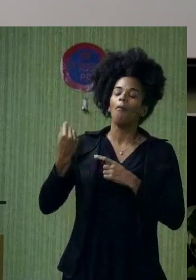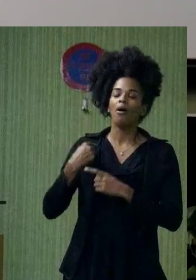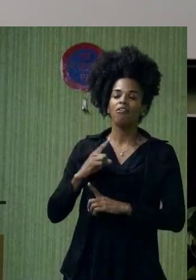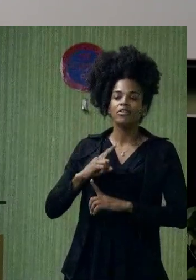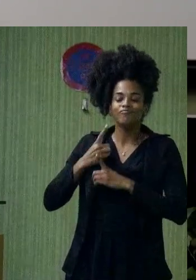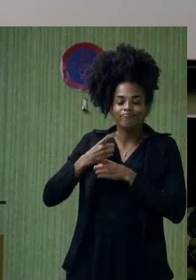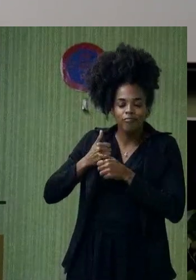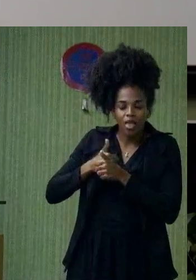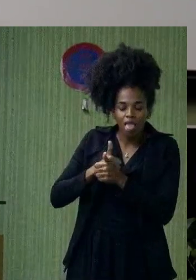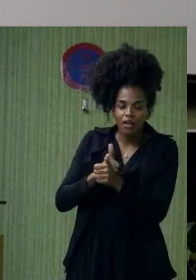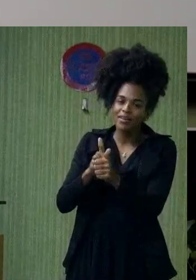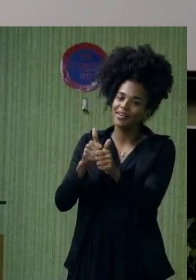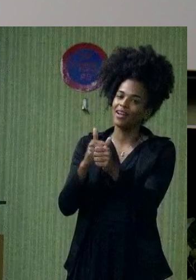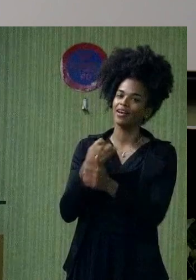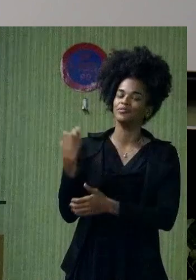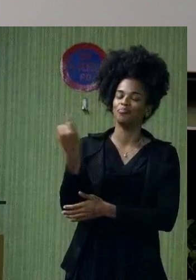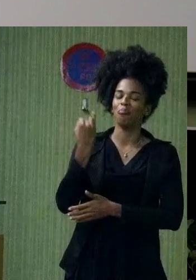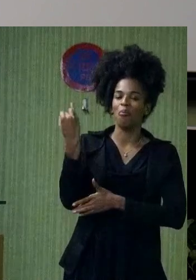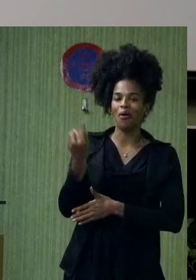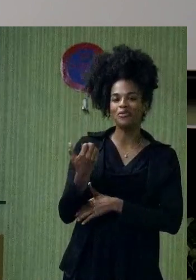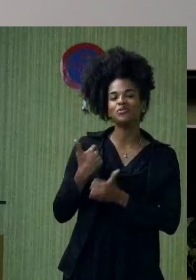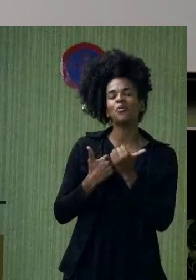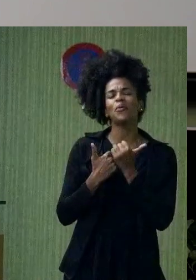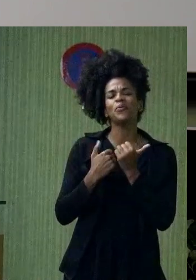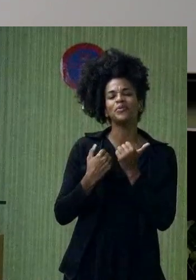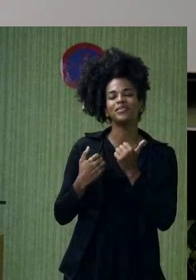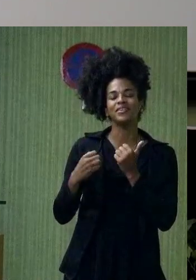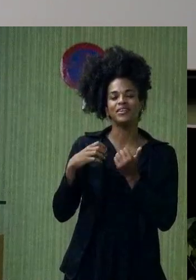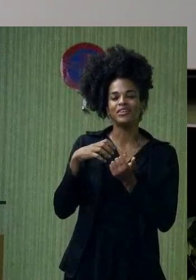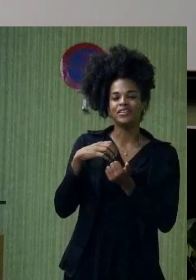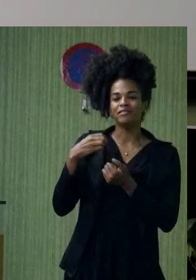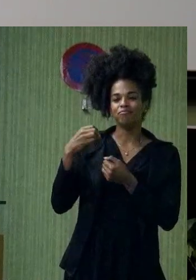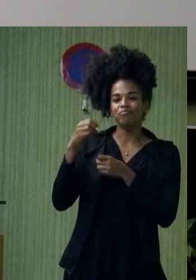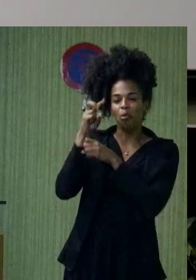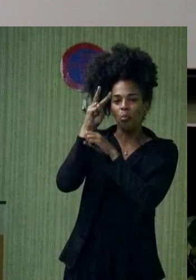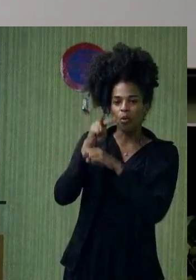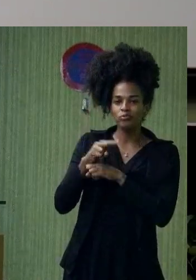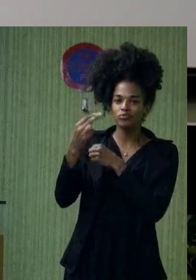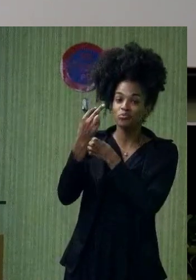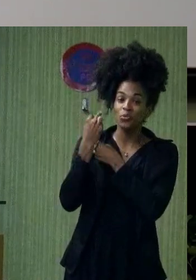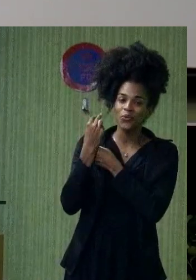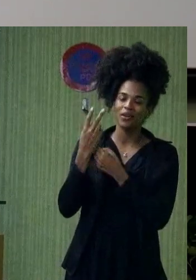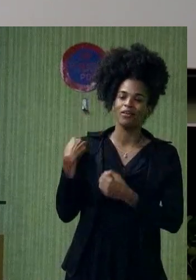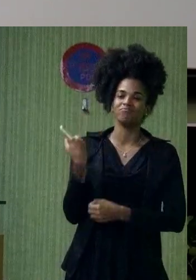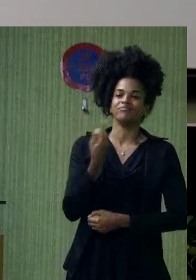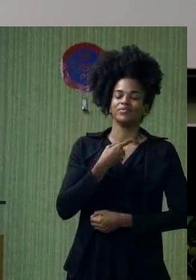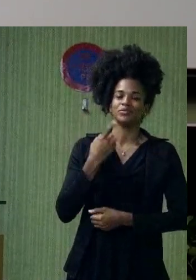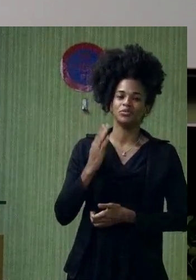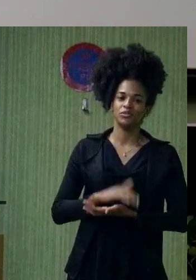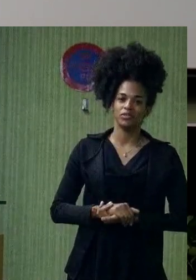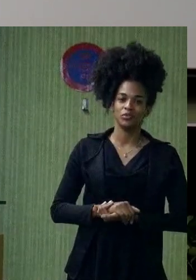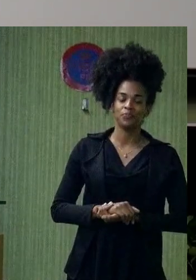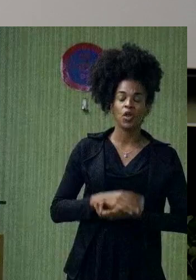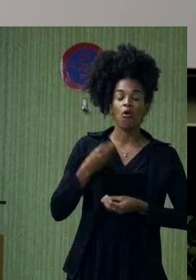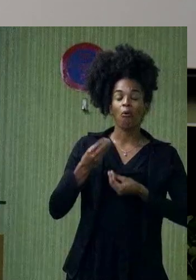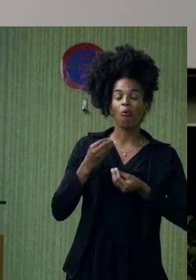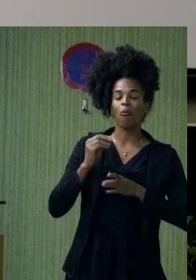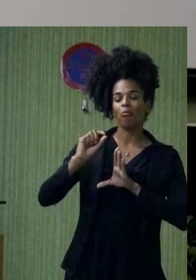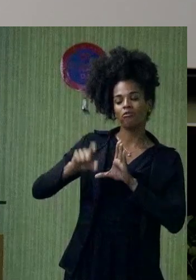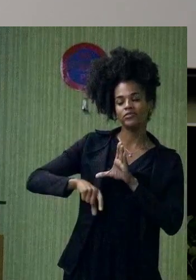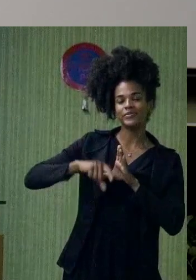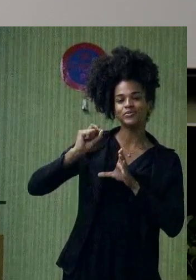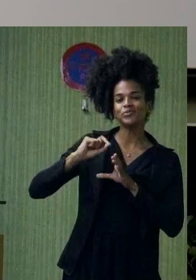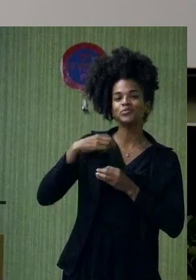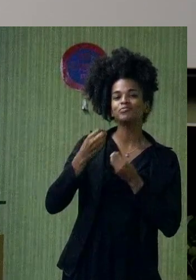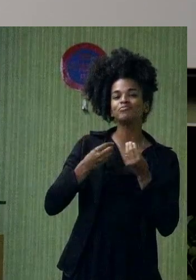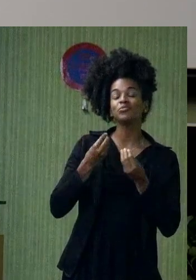nós Ah sim que bom e como é que a gente vai fazer o sorteio Dr Salomão